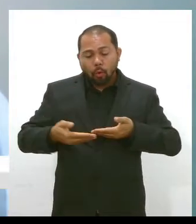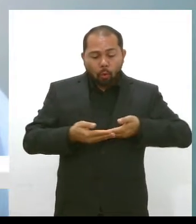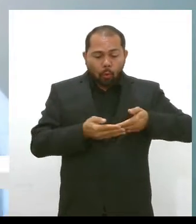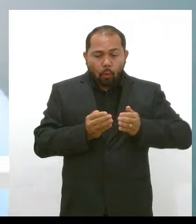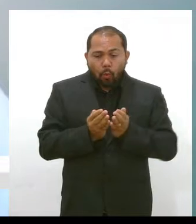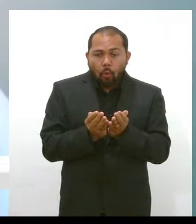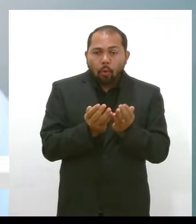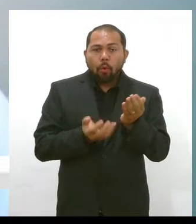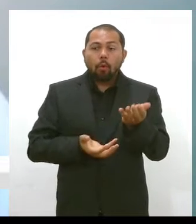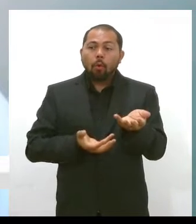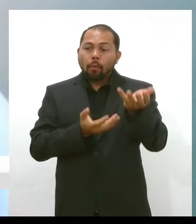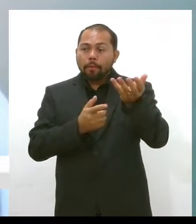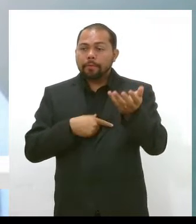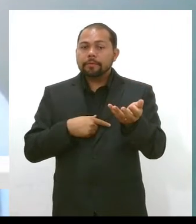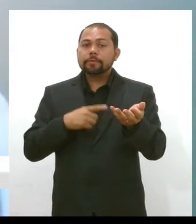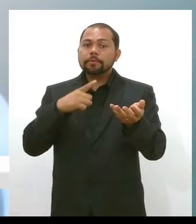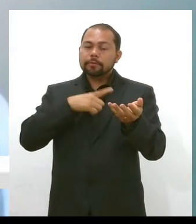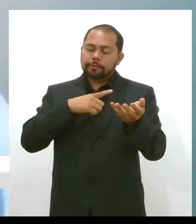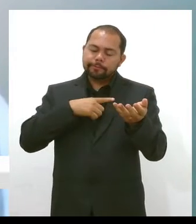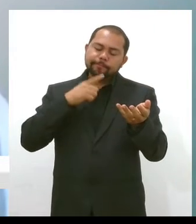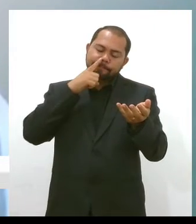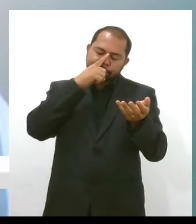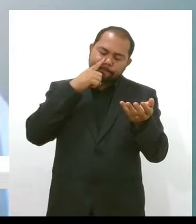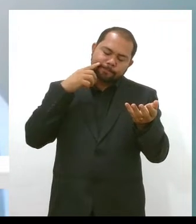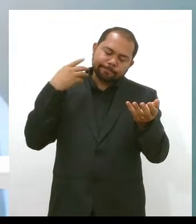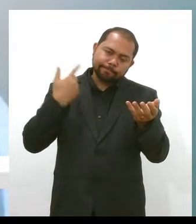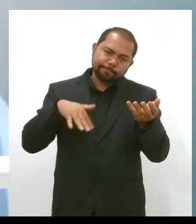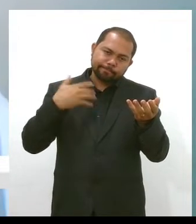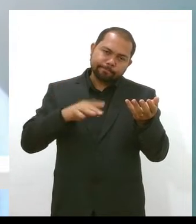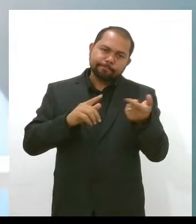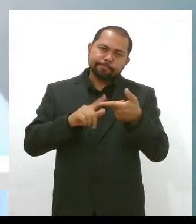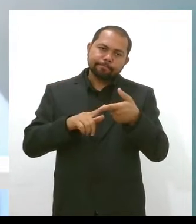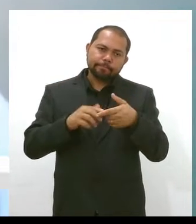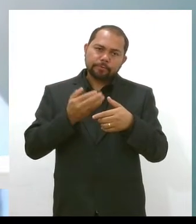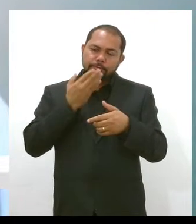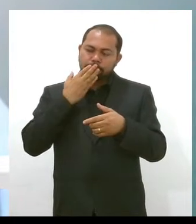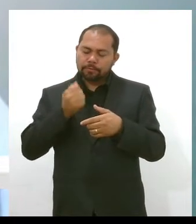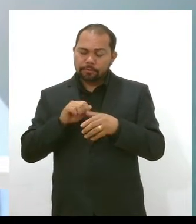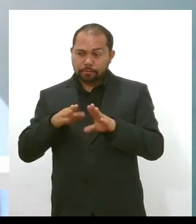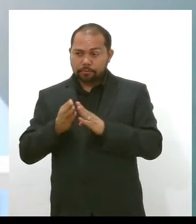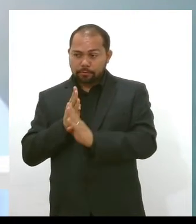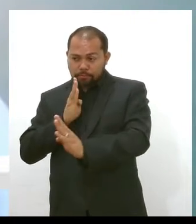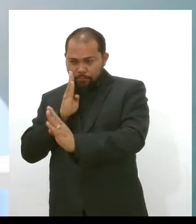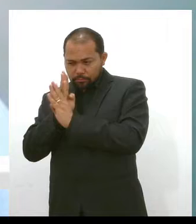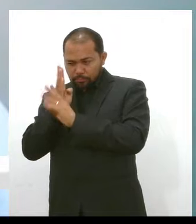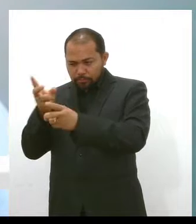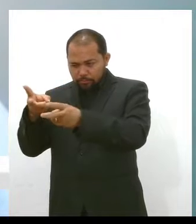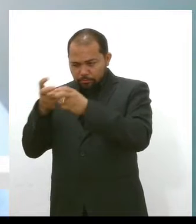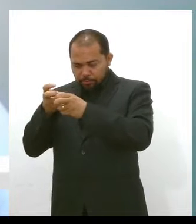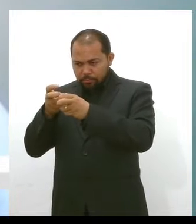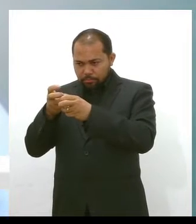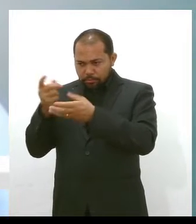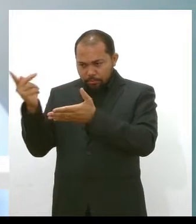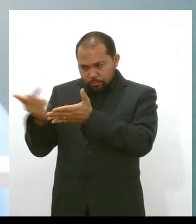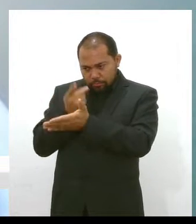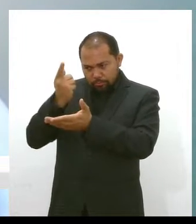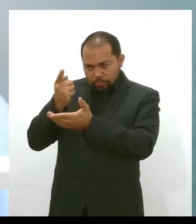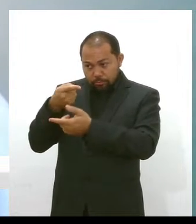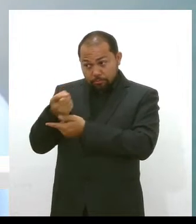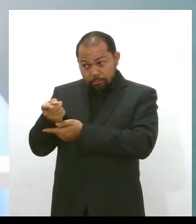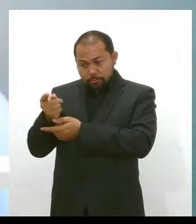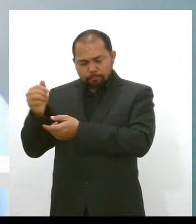gente pede para quando tiver essa percepção, identificou o alto risco, que mande logo, encaminhe